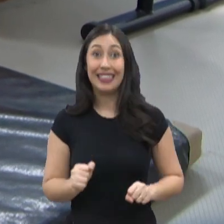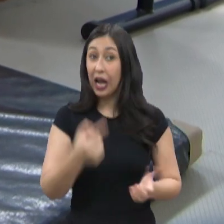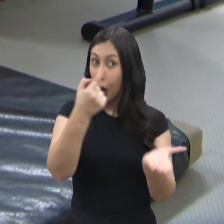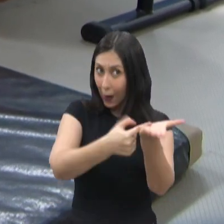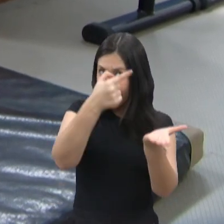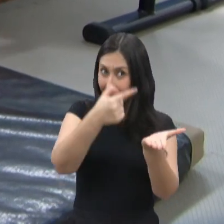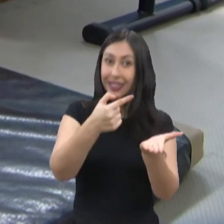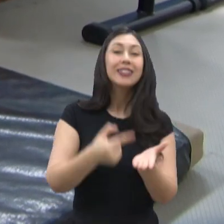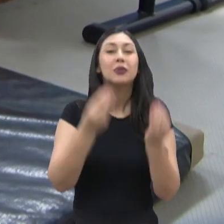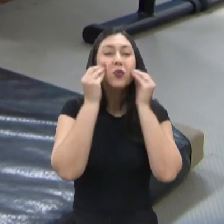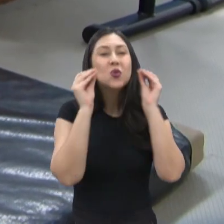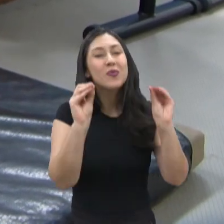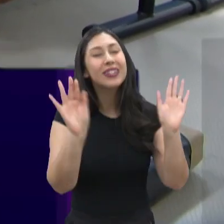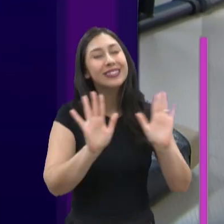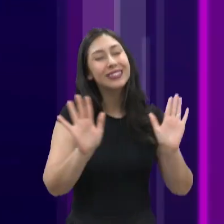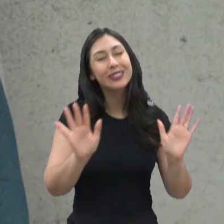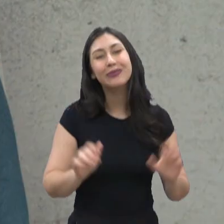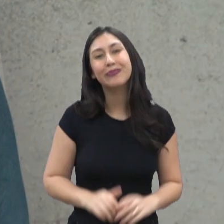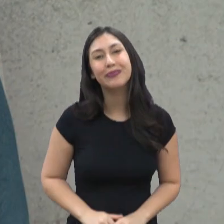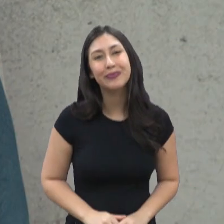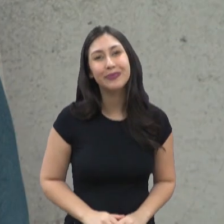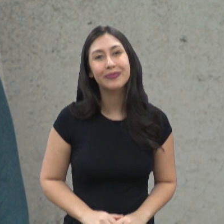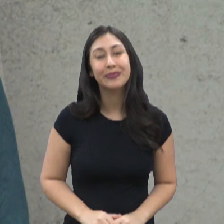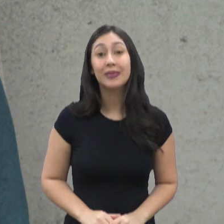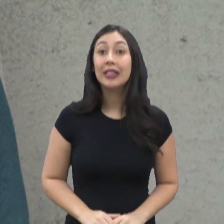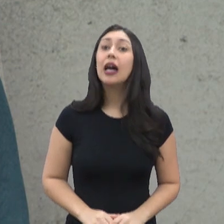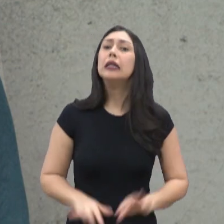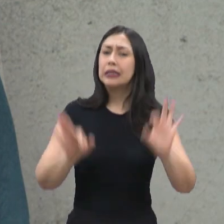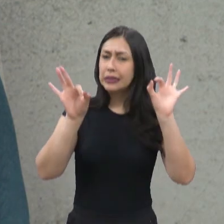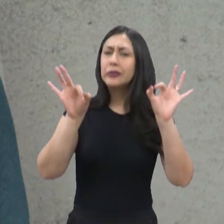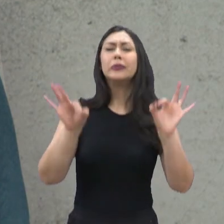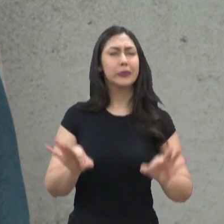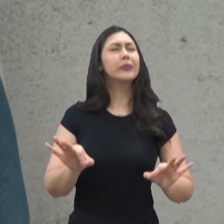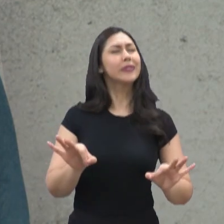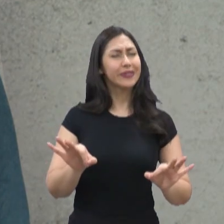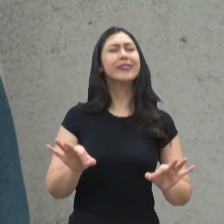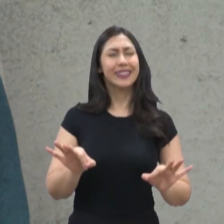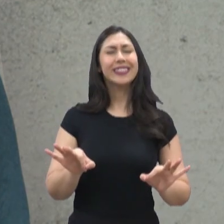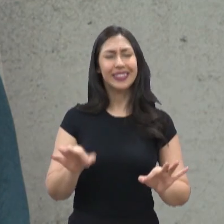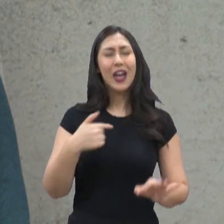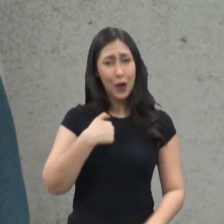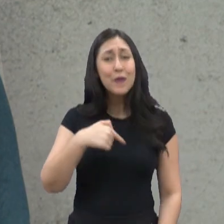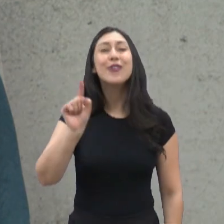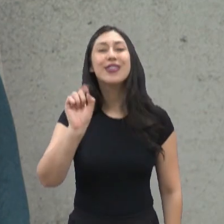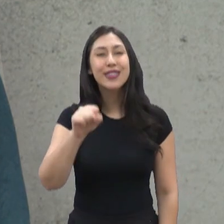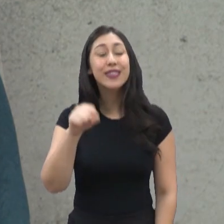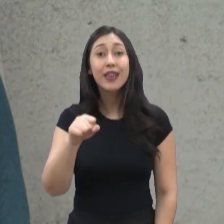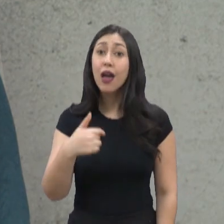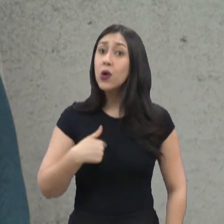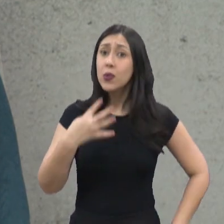viu? Beijo pra você, até semana que vem. Com certeza, com certeza. Vou sim, gostei muito, não conhecia